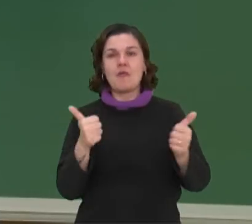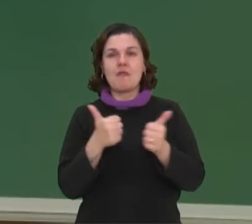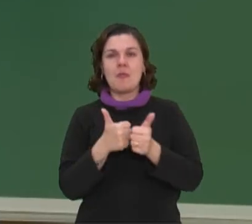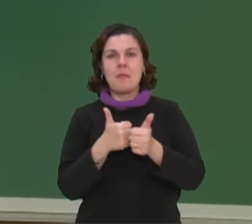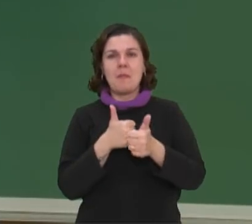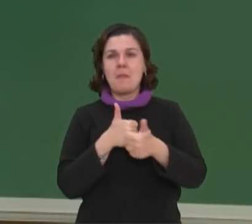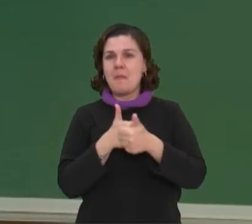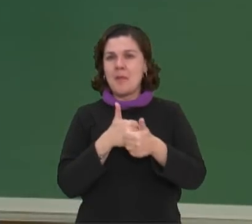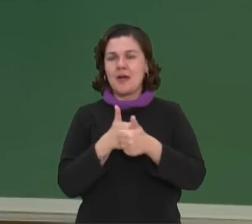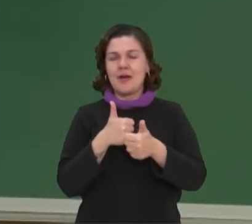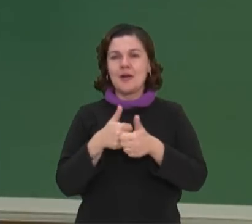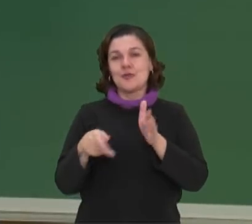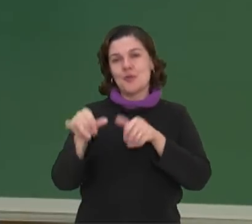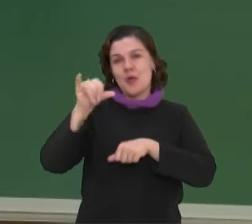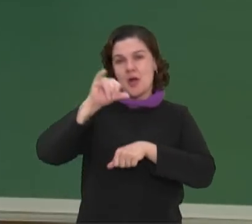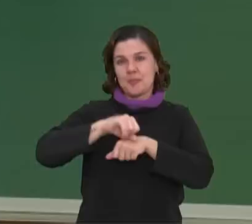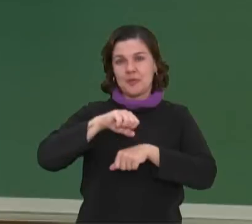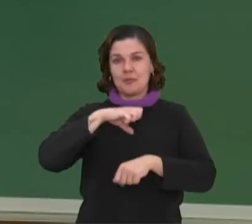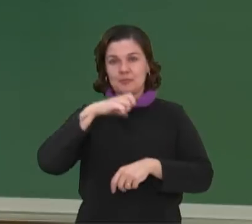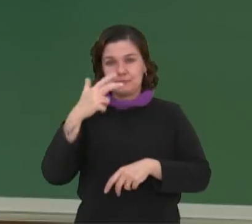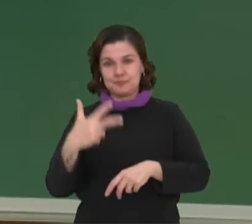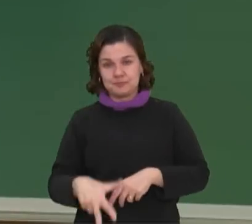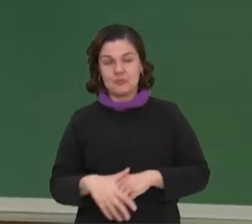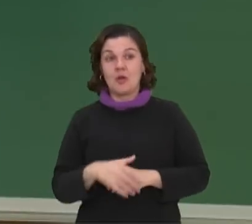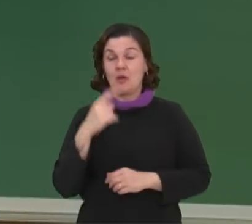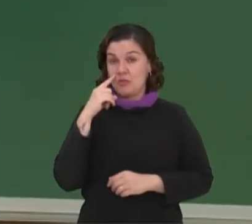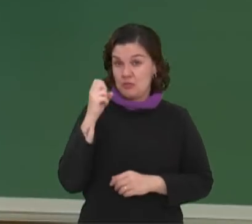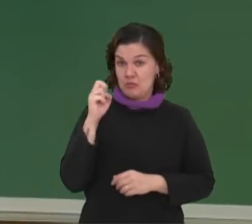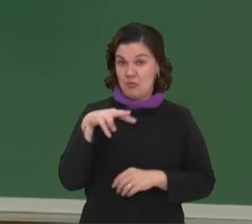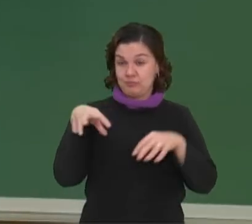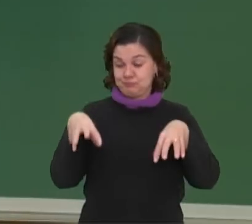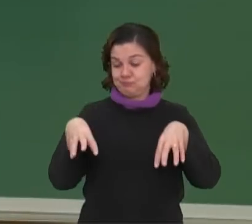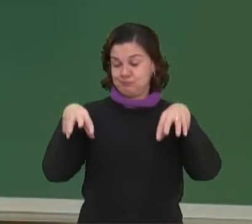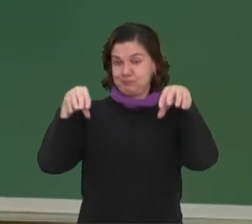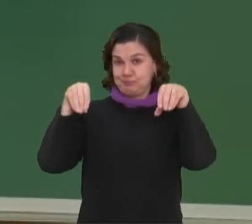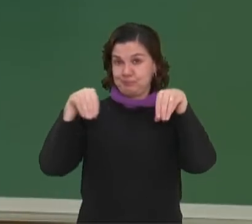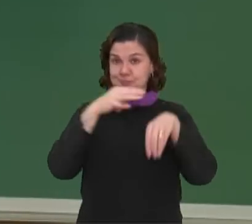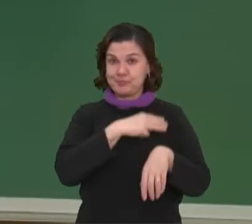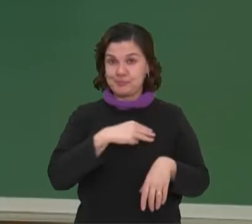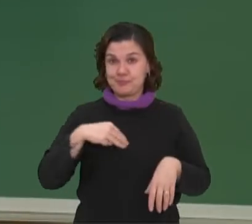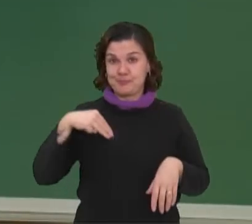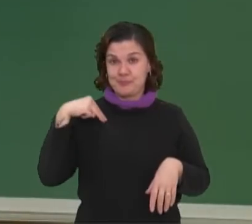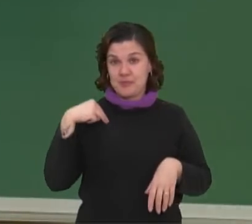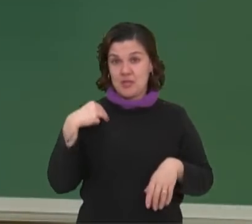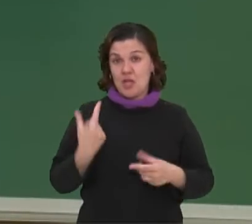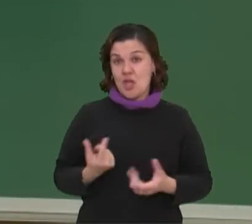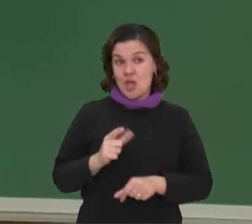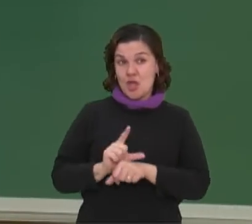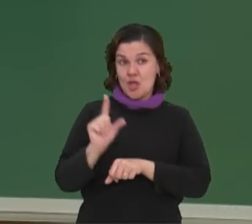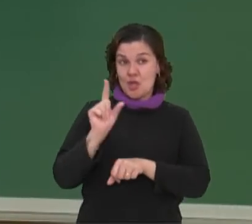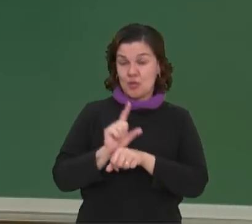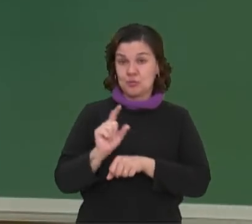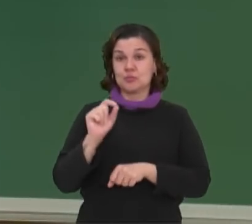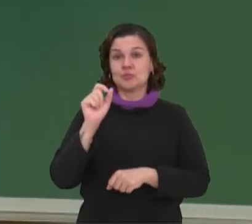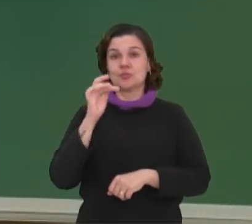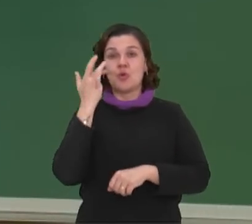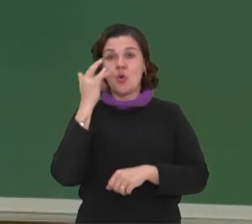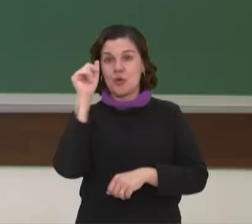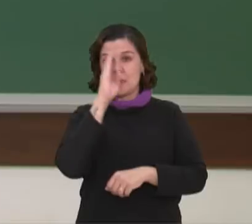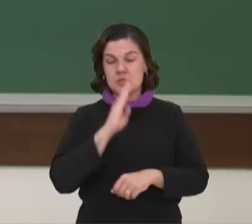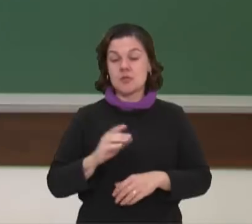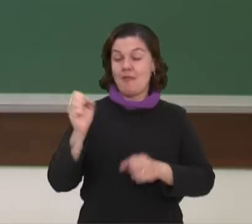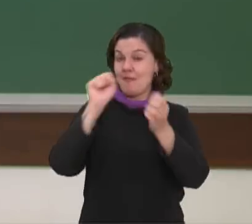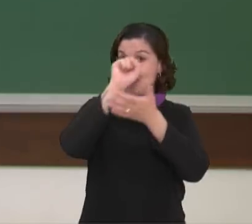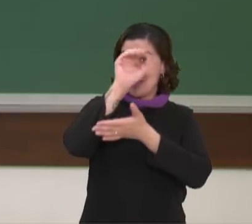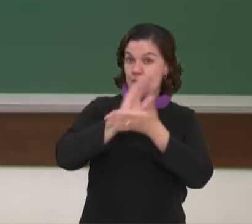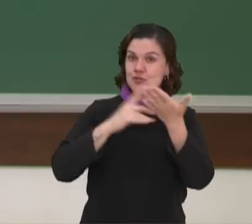Portugal. Convento de Mafra, repara então, um convento e palácio construído a partir do lucro do ouro no Brasil. Tarefa para você